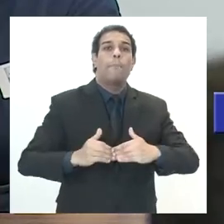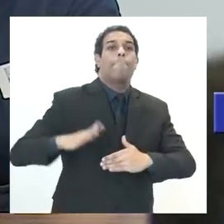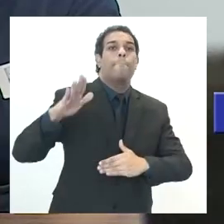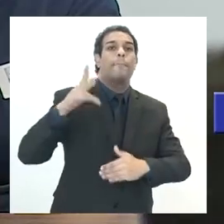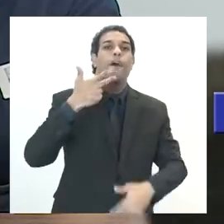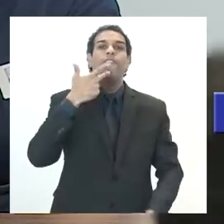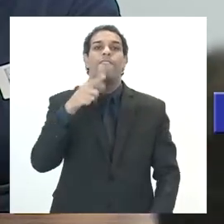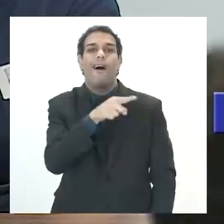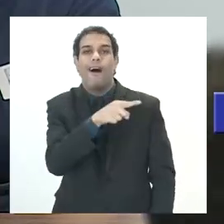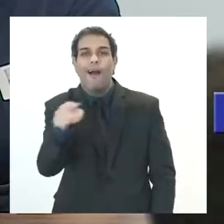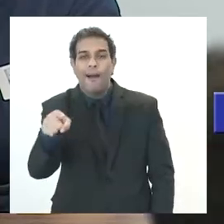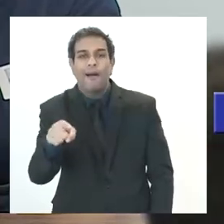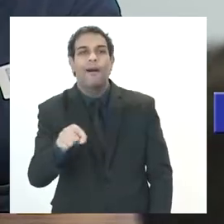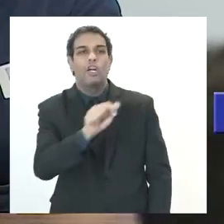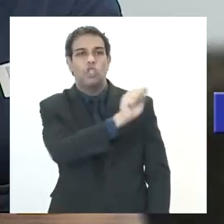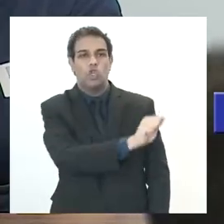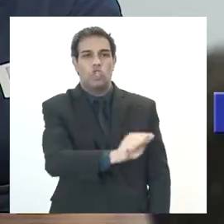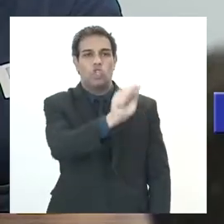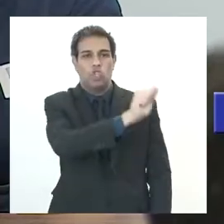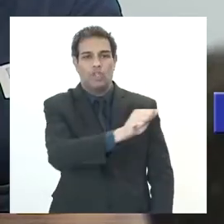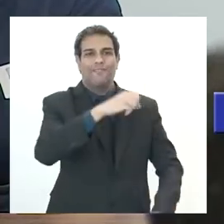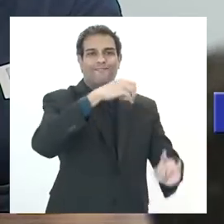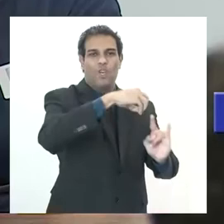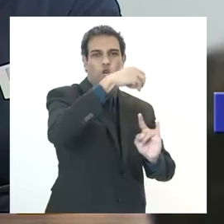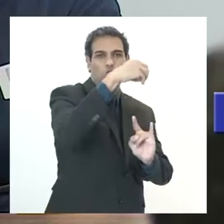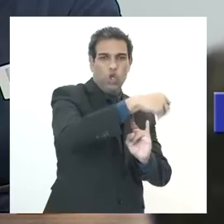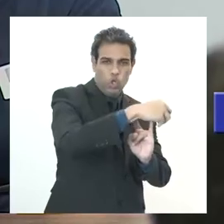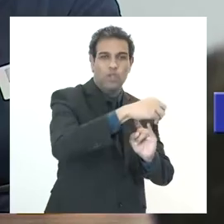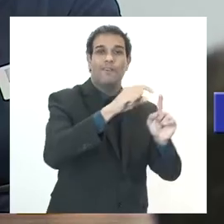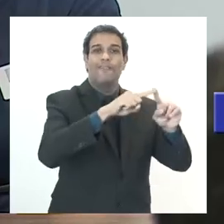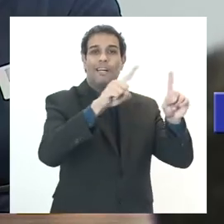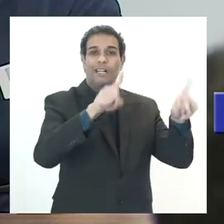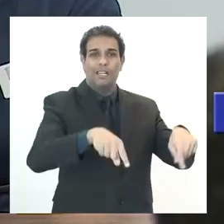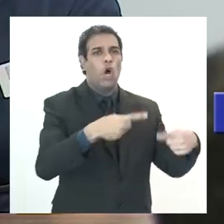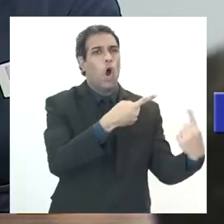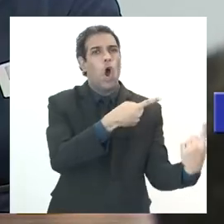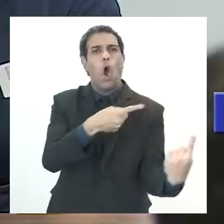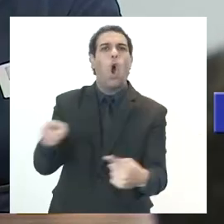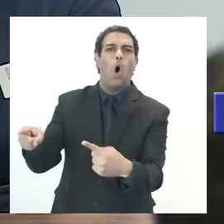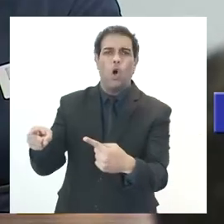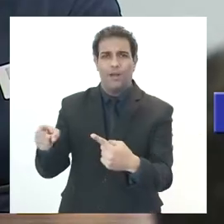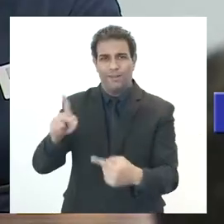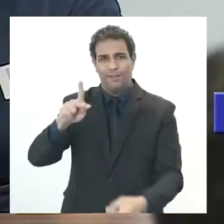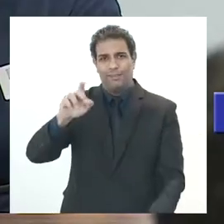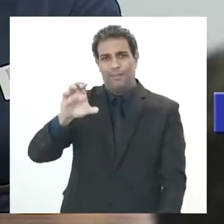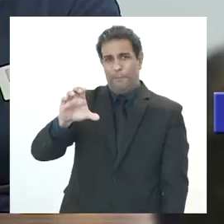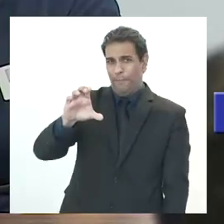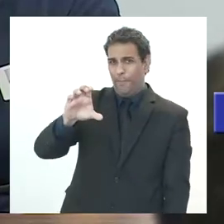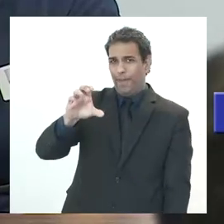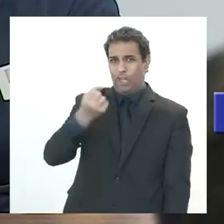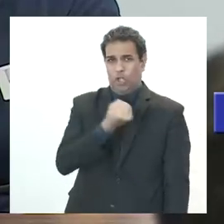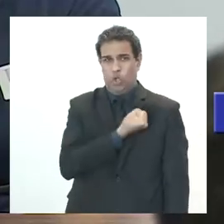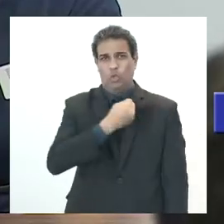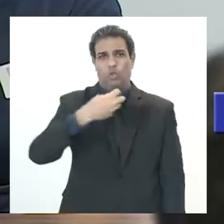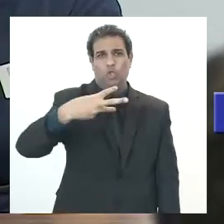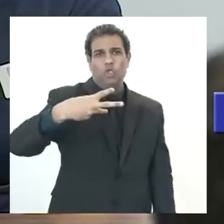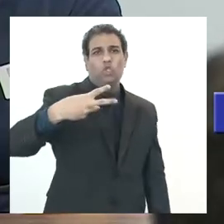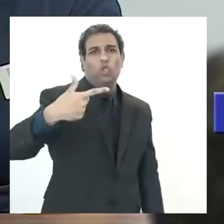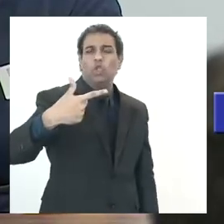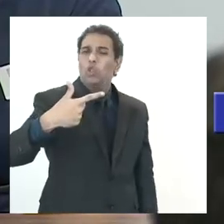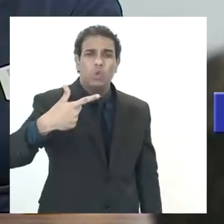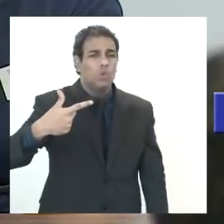uma vez nem afirmar que as poque ela é contra totalmente a sapeca 32 uma PEC que